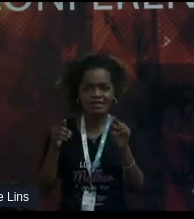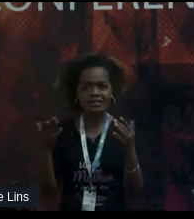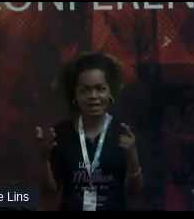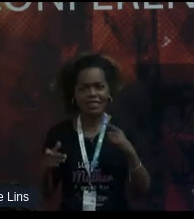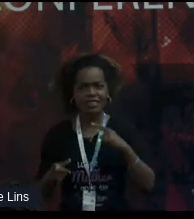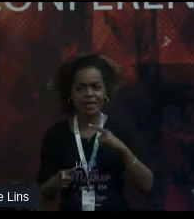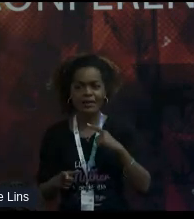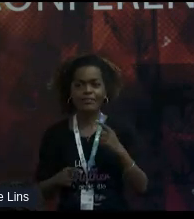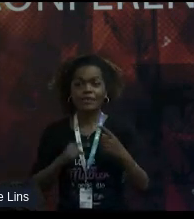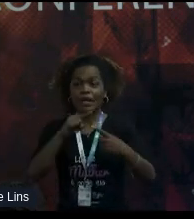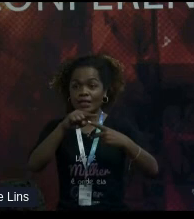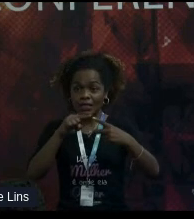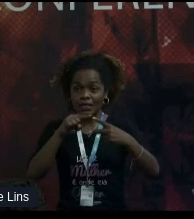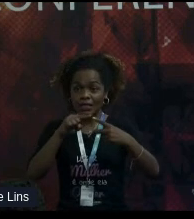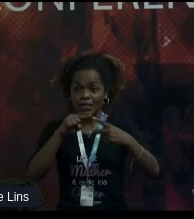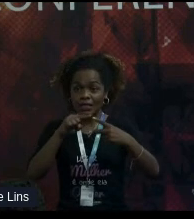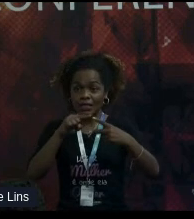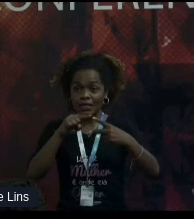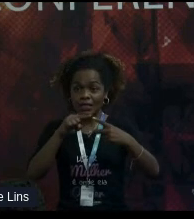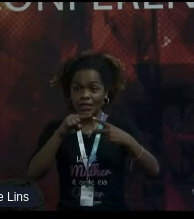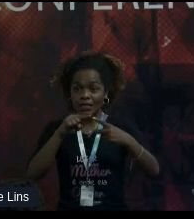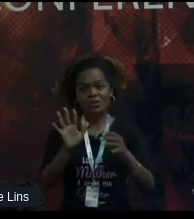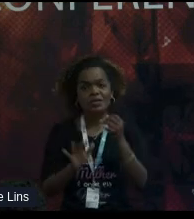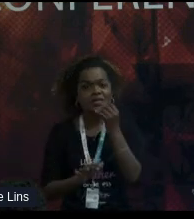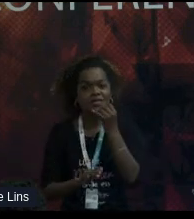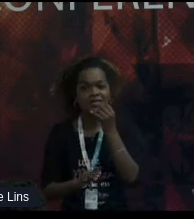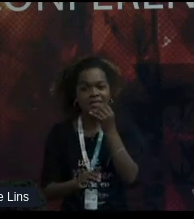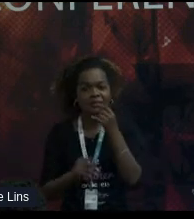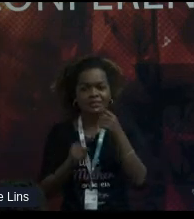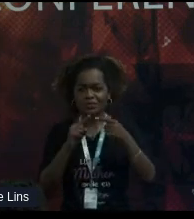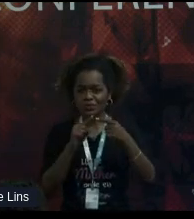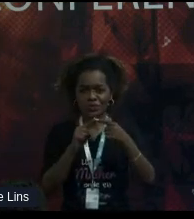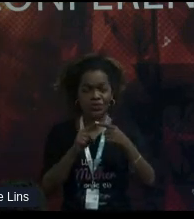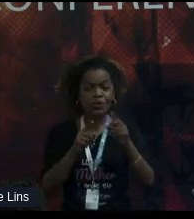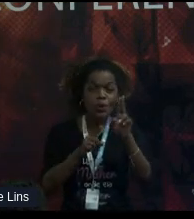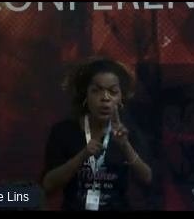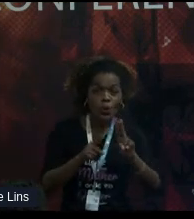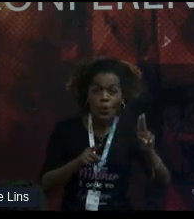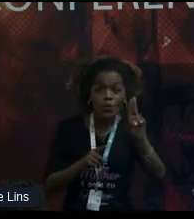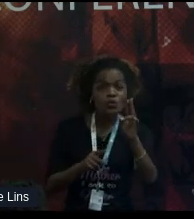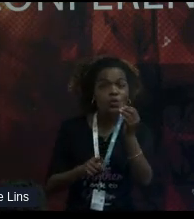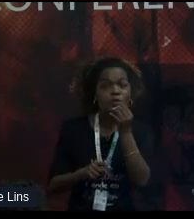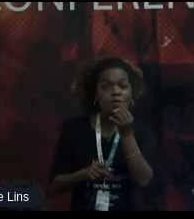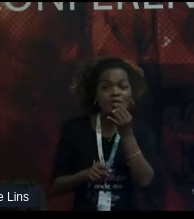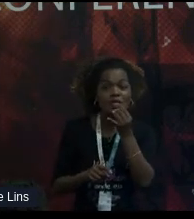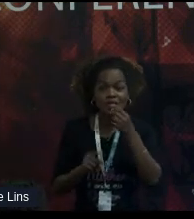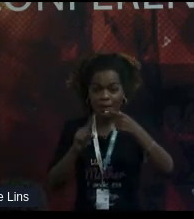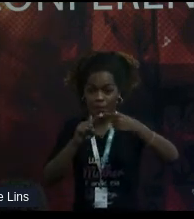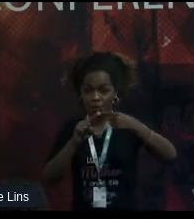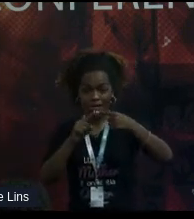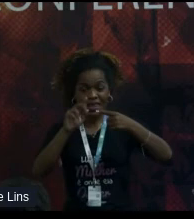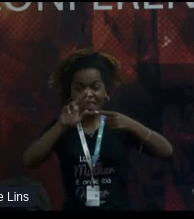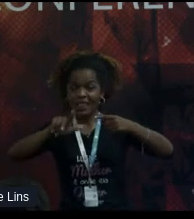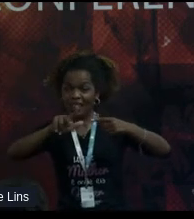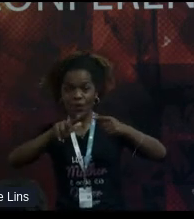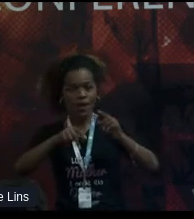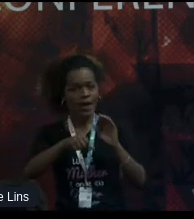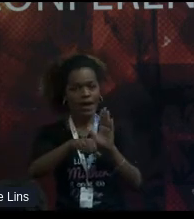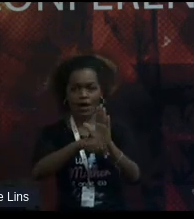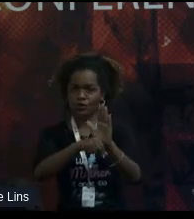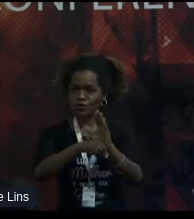dois problemas nesse exemplo, né, de insucesso. Um é o uso do placeholder, que não é aconselhável por